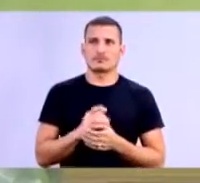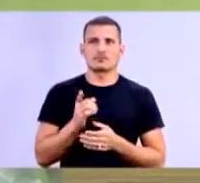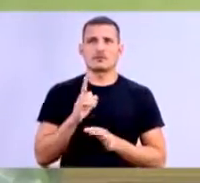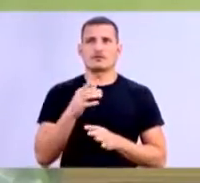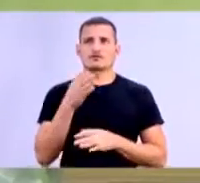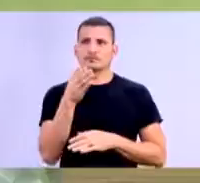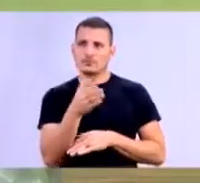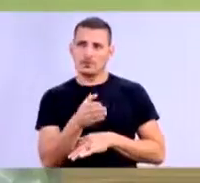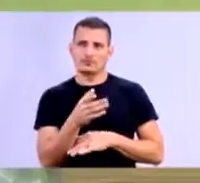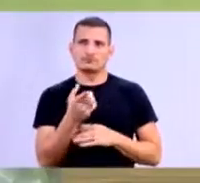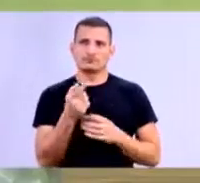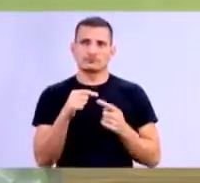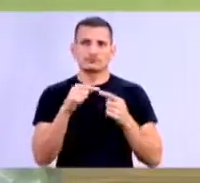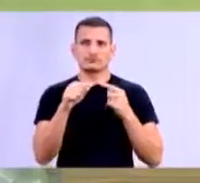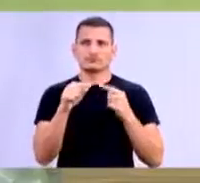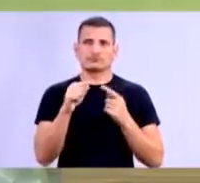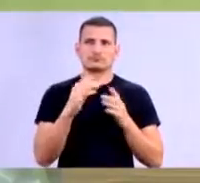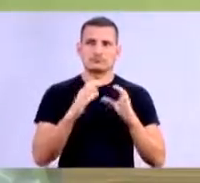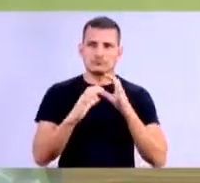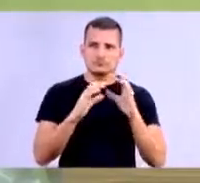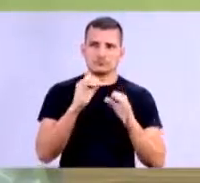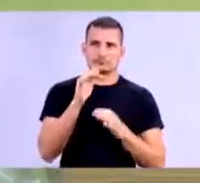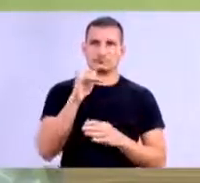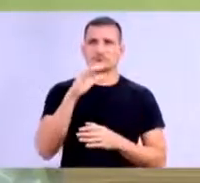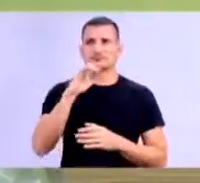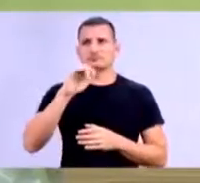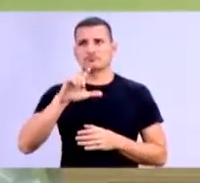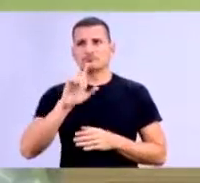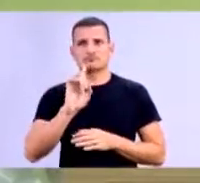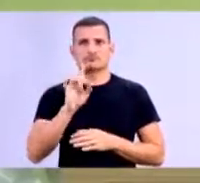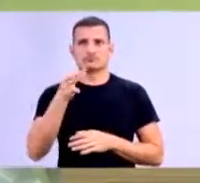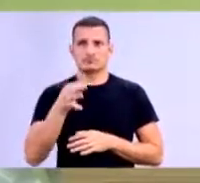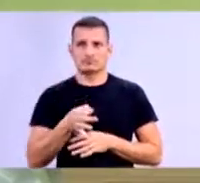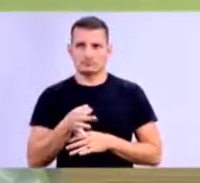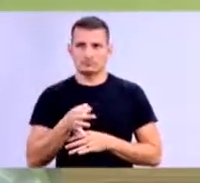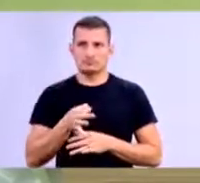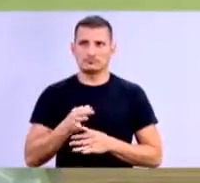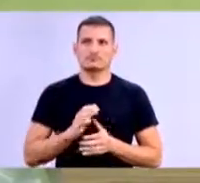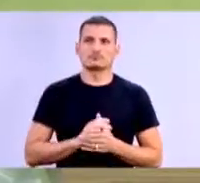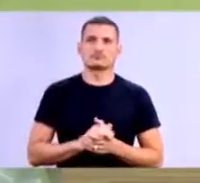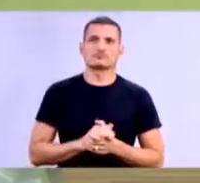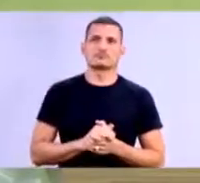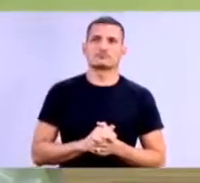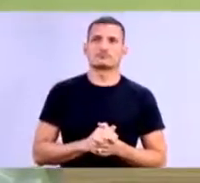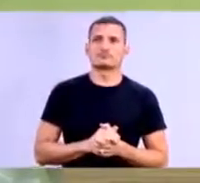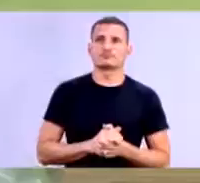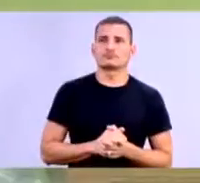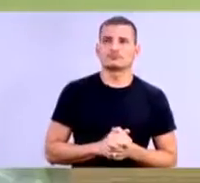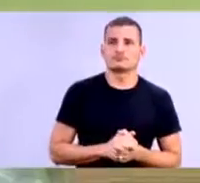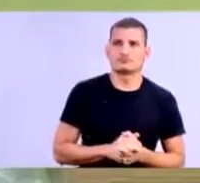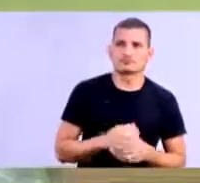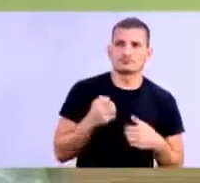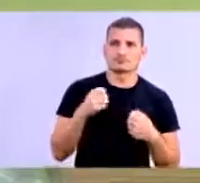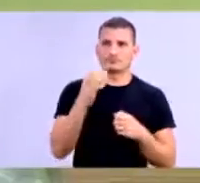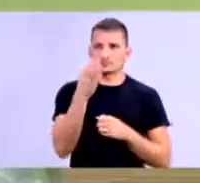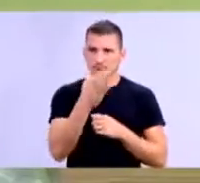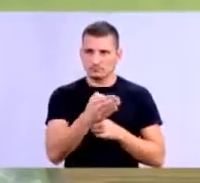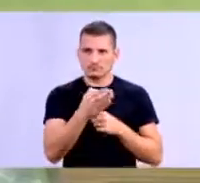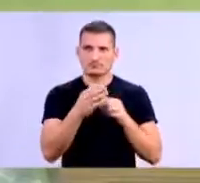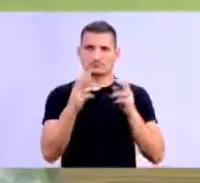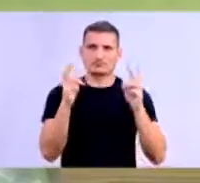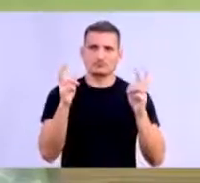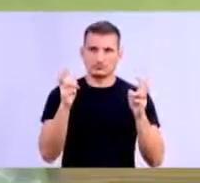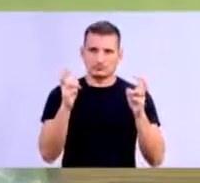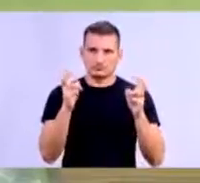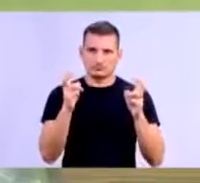direto, não é ligado à comunicação oficial, não é correto você ficar rodeando na comunicação oficial. Você precisa ir direto ao assunto,